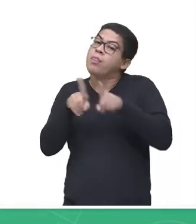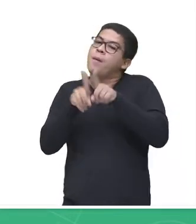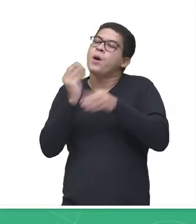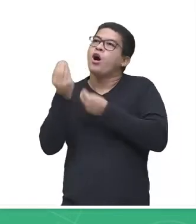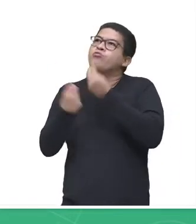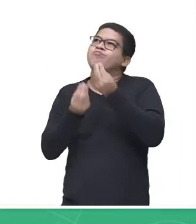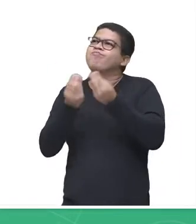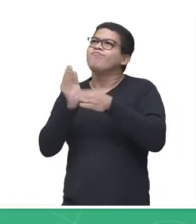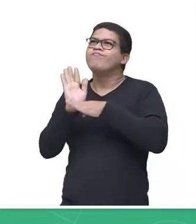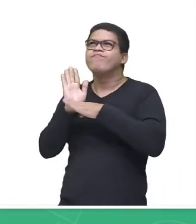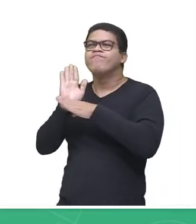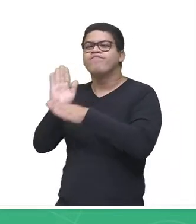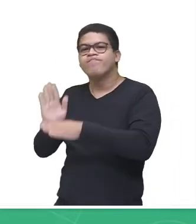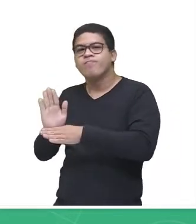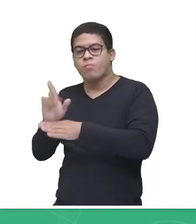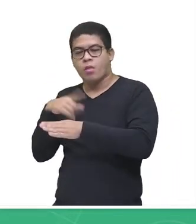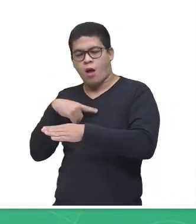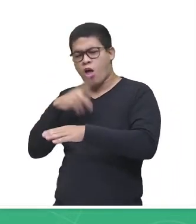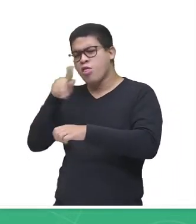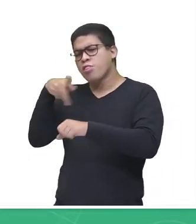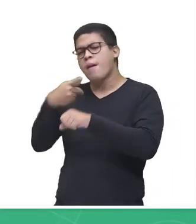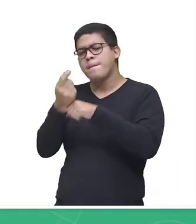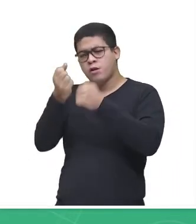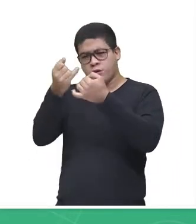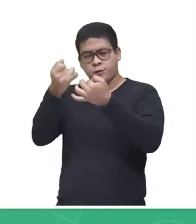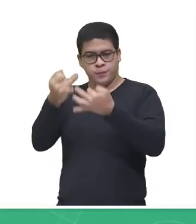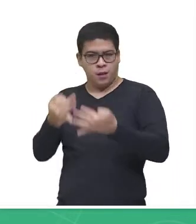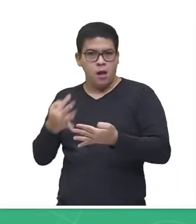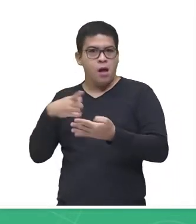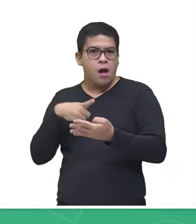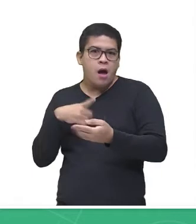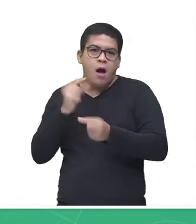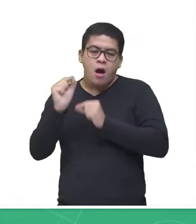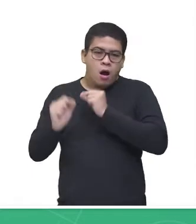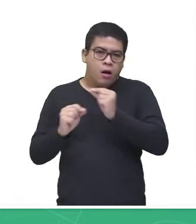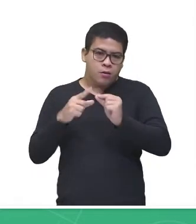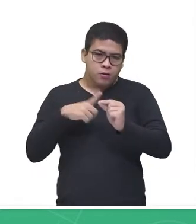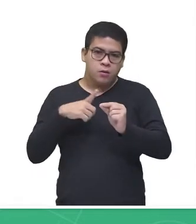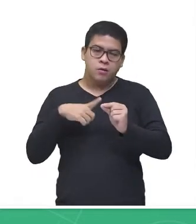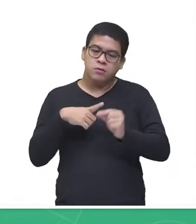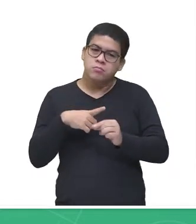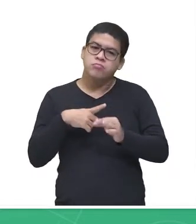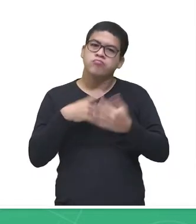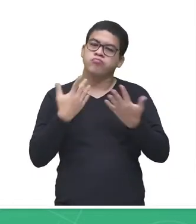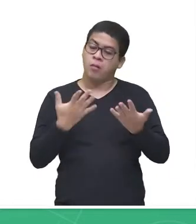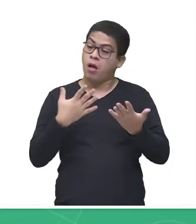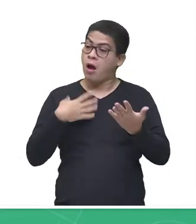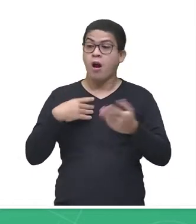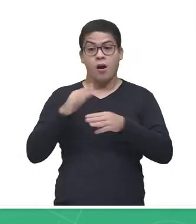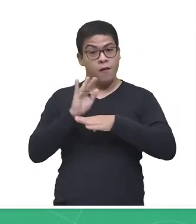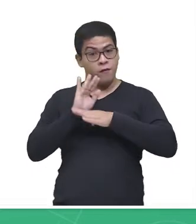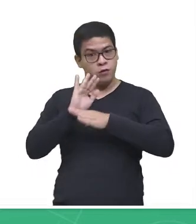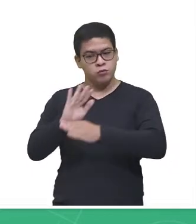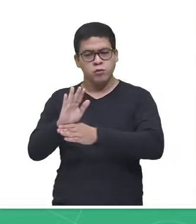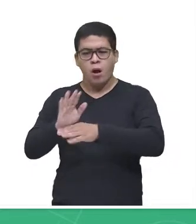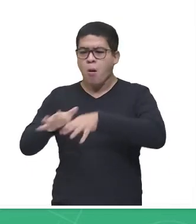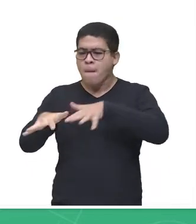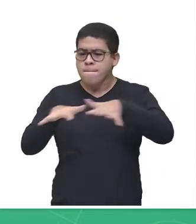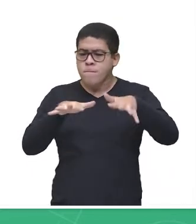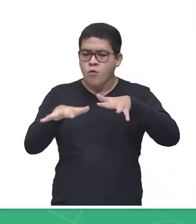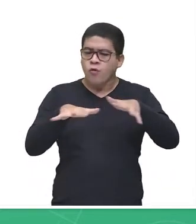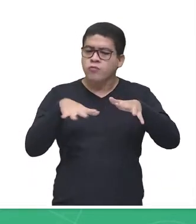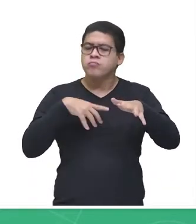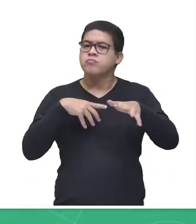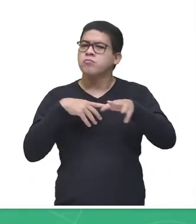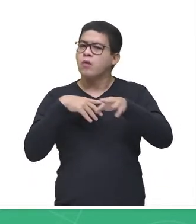outros movimentos que a gente vai ver mais para frente. Tá? Então, o citoesqueleto vai ajudar nisso, a movimentação da célula e também vai dar o formato da